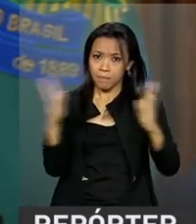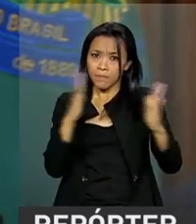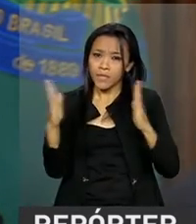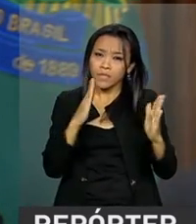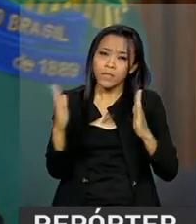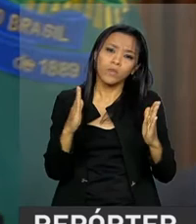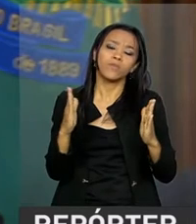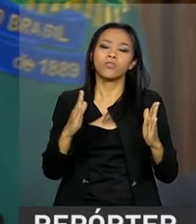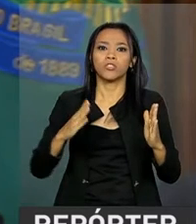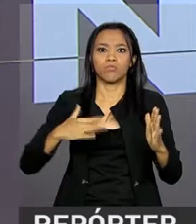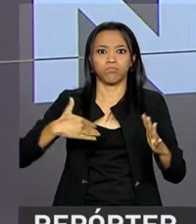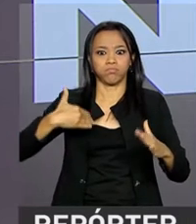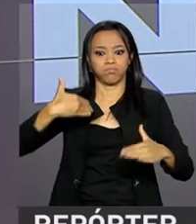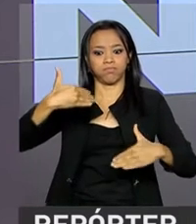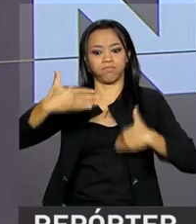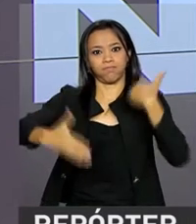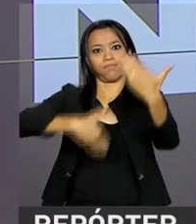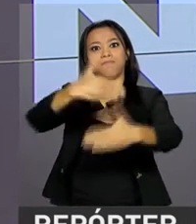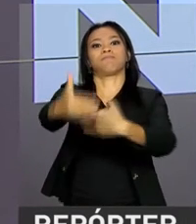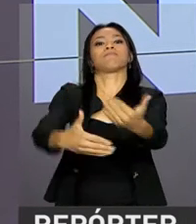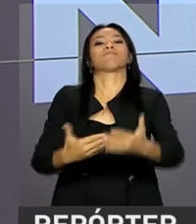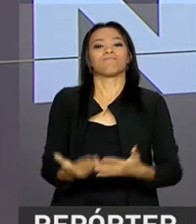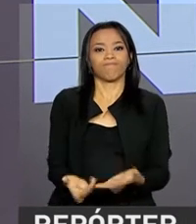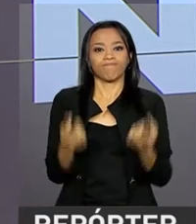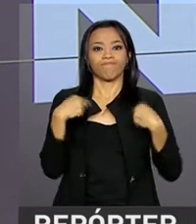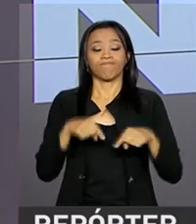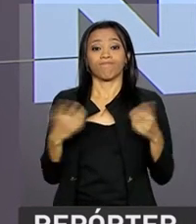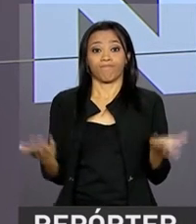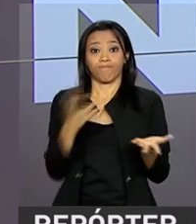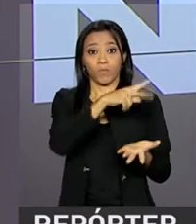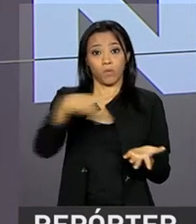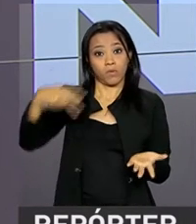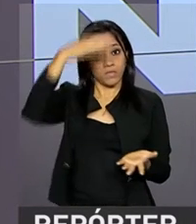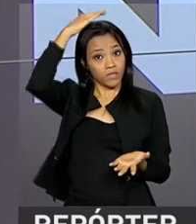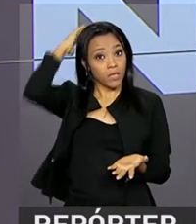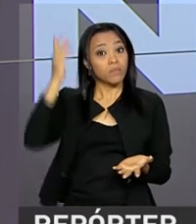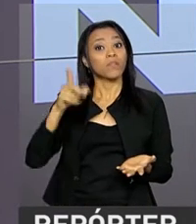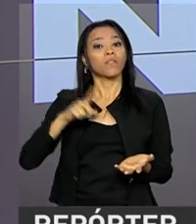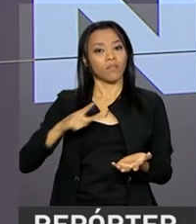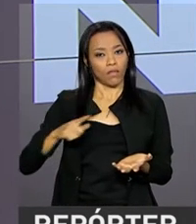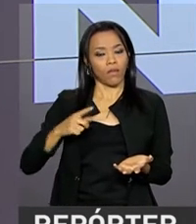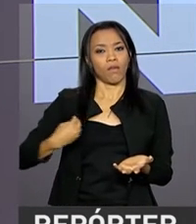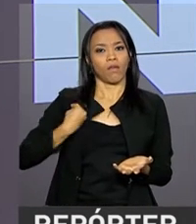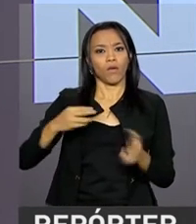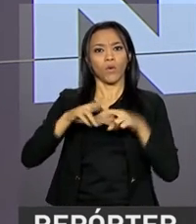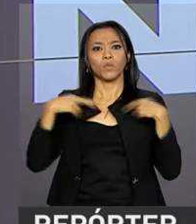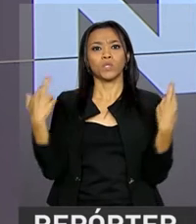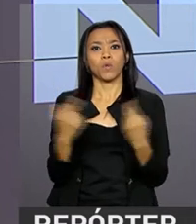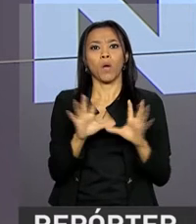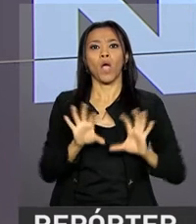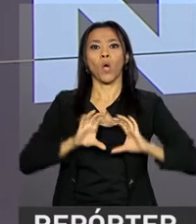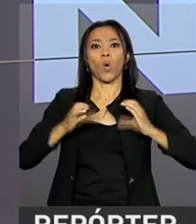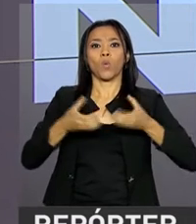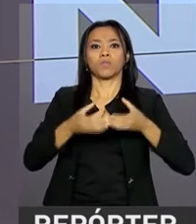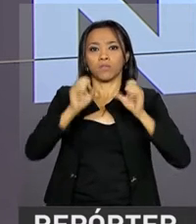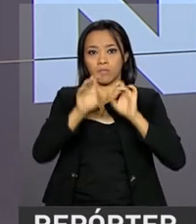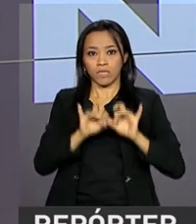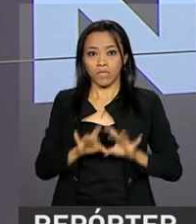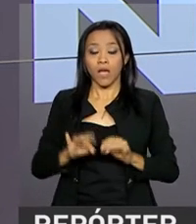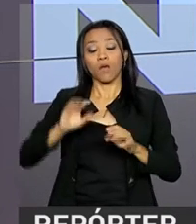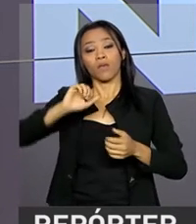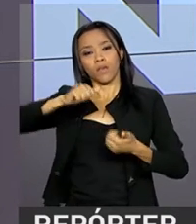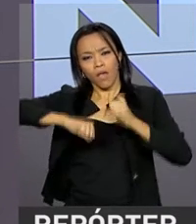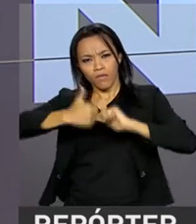de crescimento o presidente michel temer se reuniu com a comissão especial que analisa a reforma da previdência